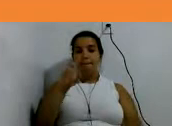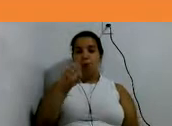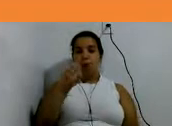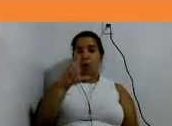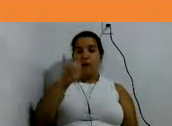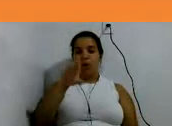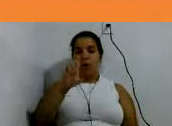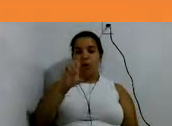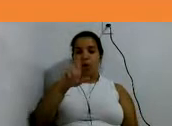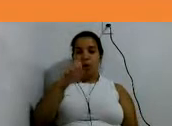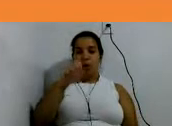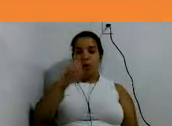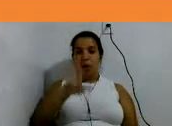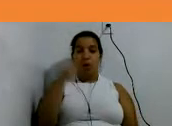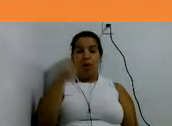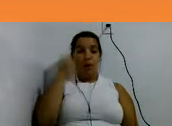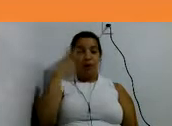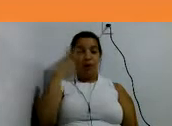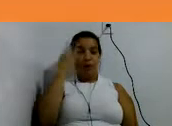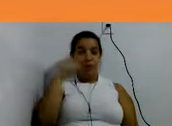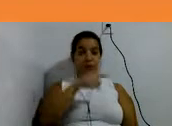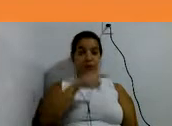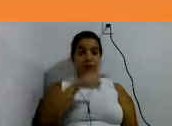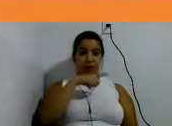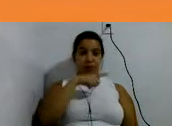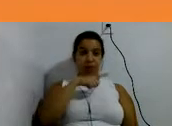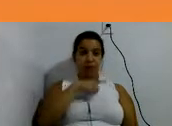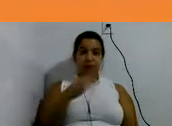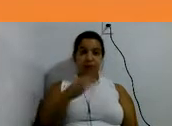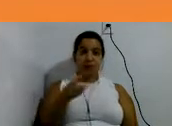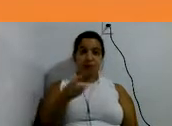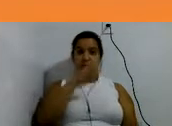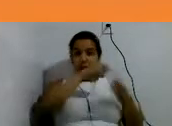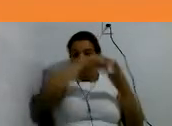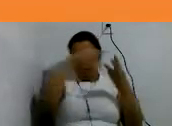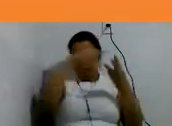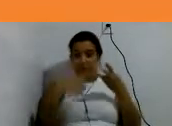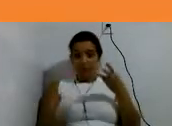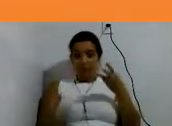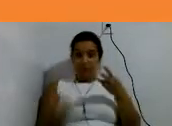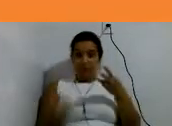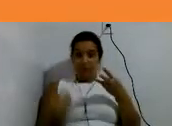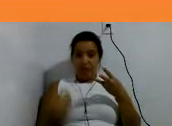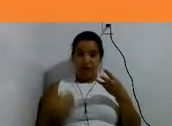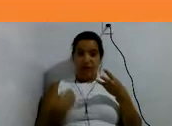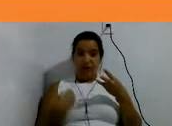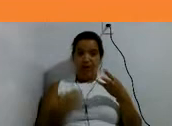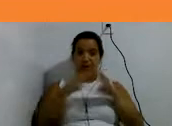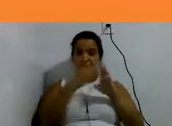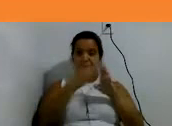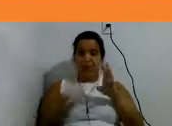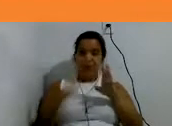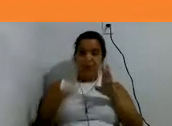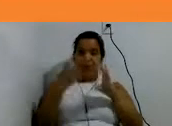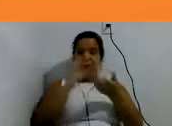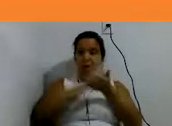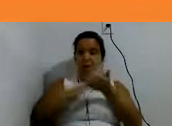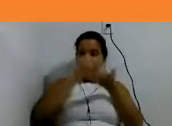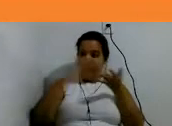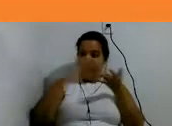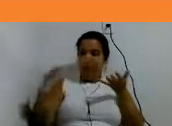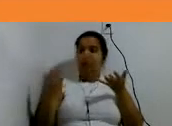Então, aqui a gente tem uma imagem de 3 leishmanias com esse aspecto fluorescente. Então,